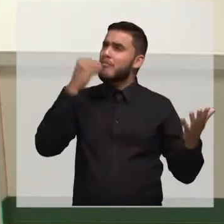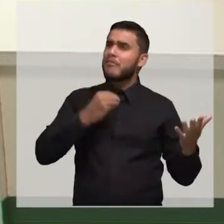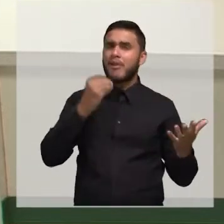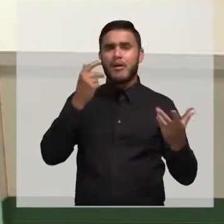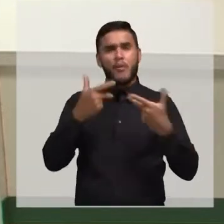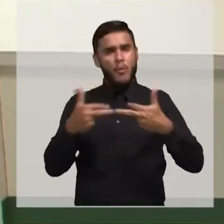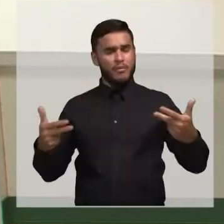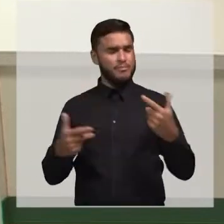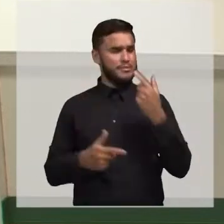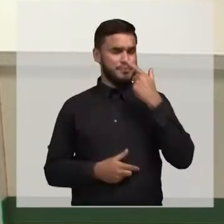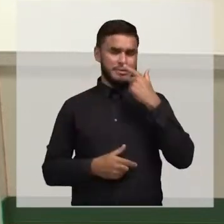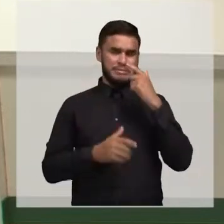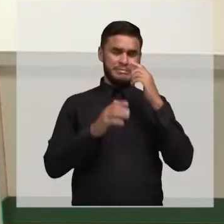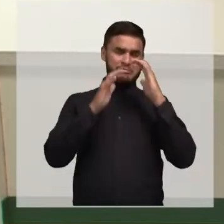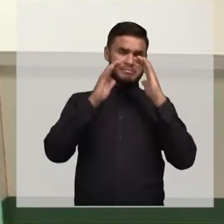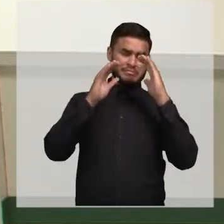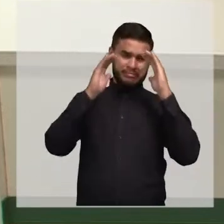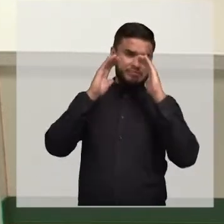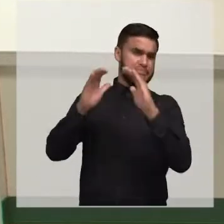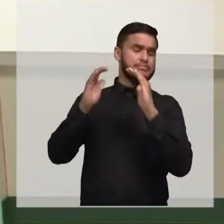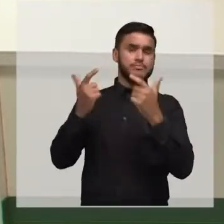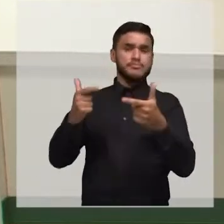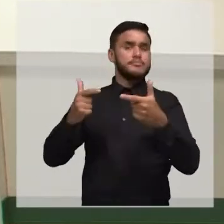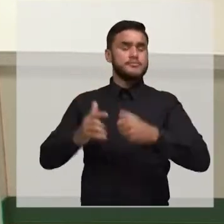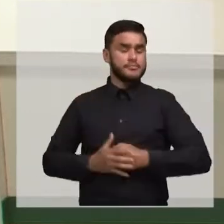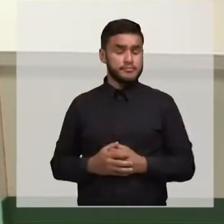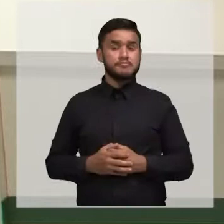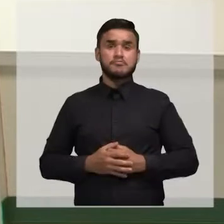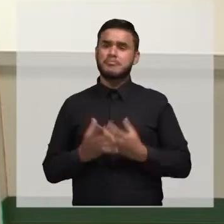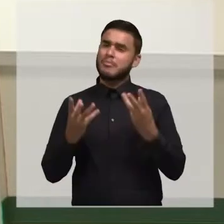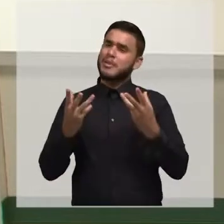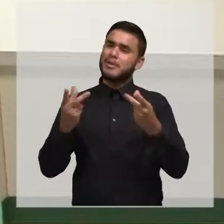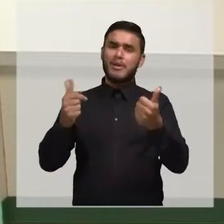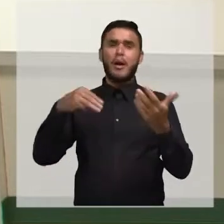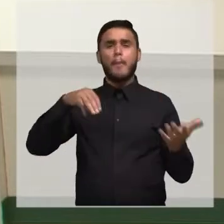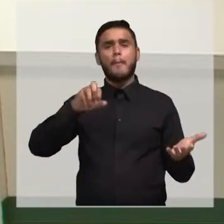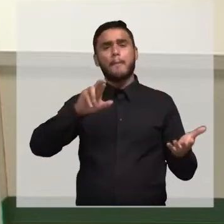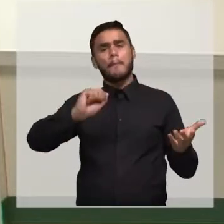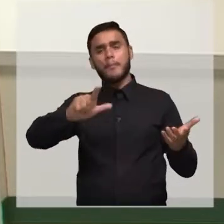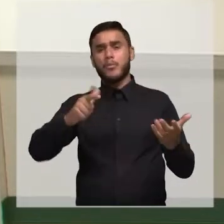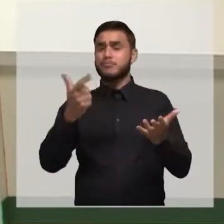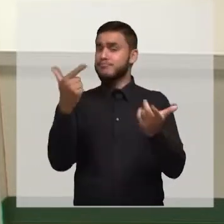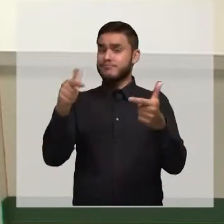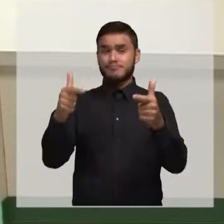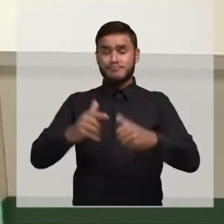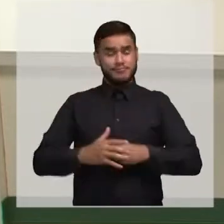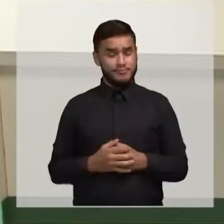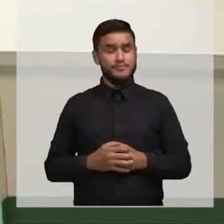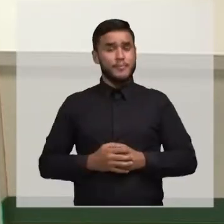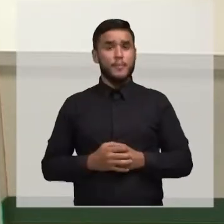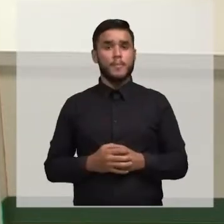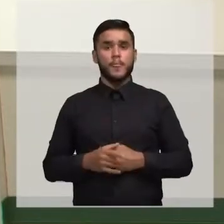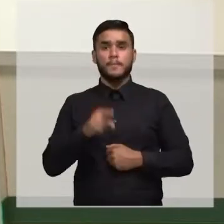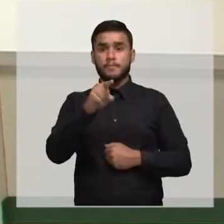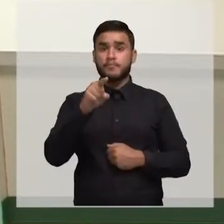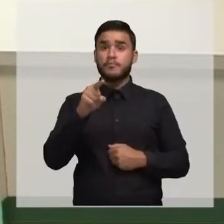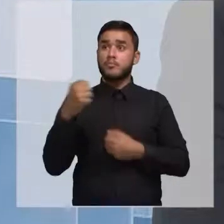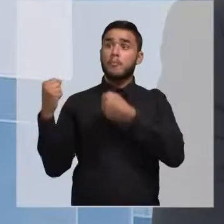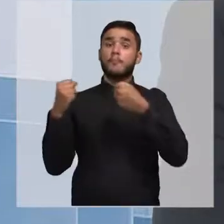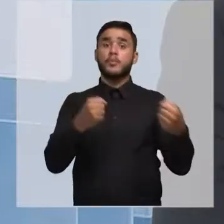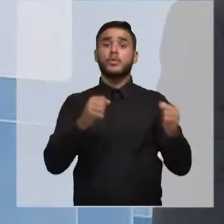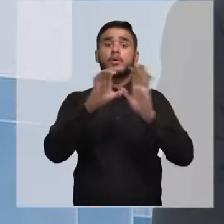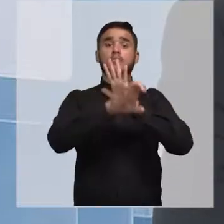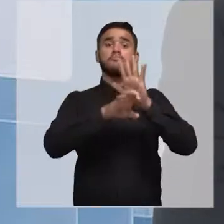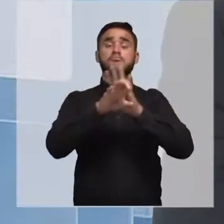desqualificação tão séria, tão agravante desses 3 poderes como nós vivemos hoje. Como você falou muito bem, o Executivo a frangalhos,